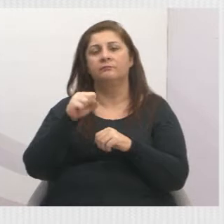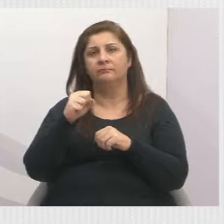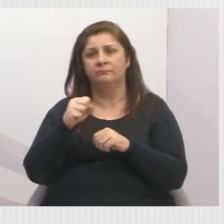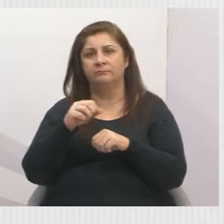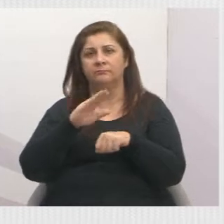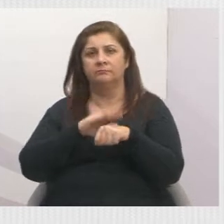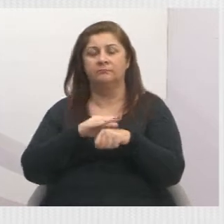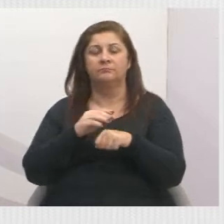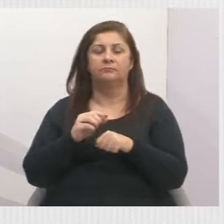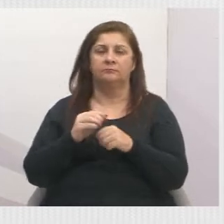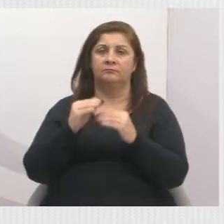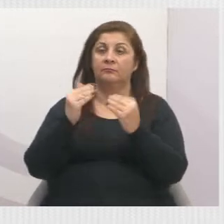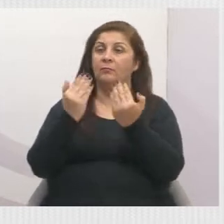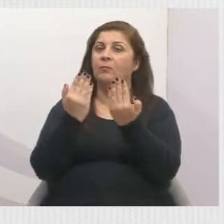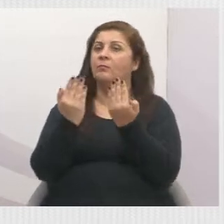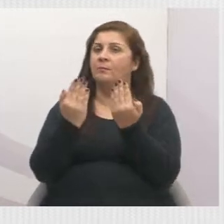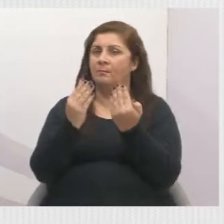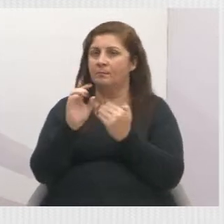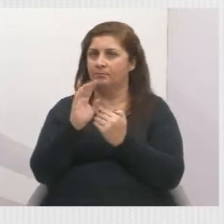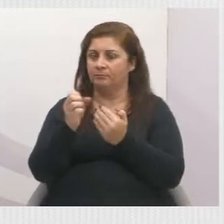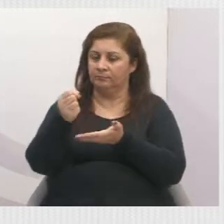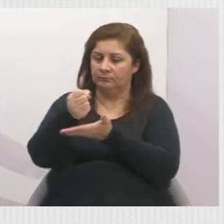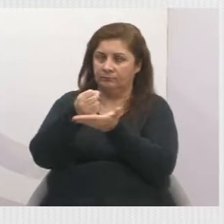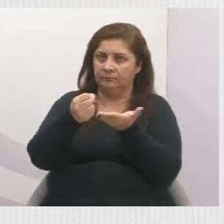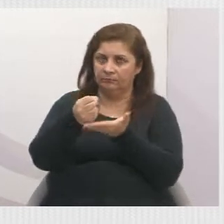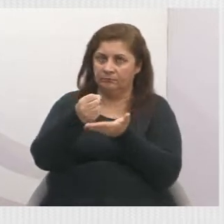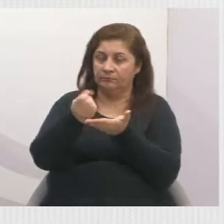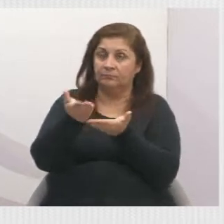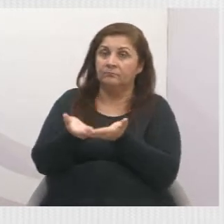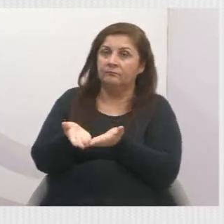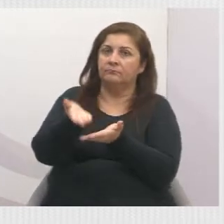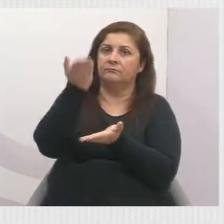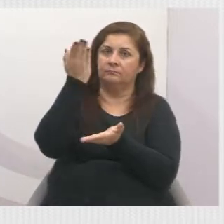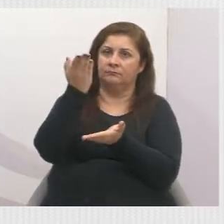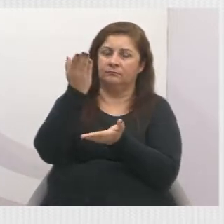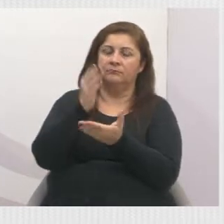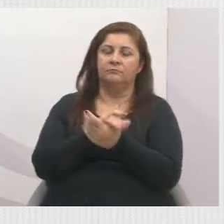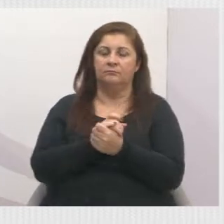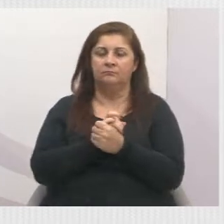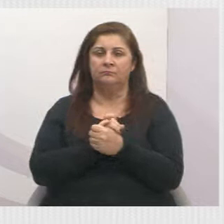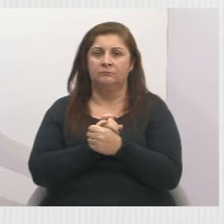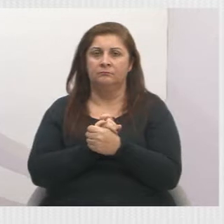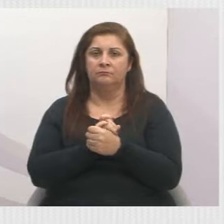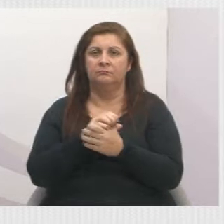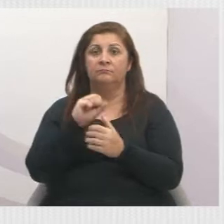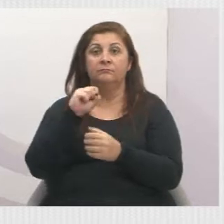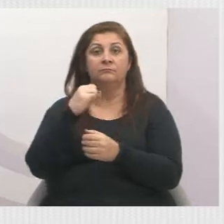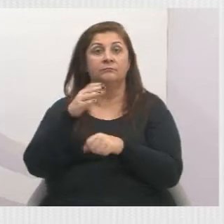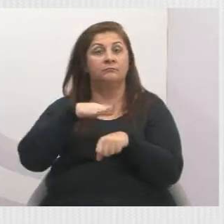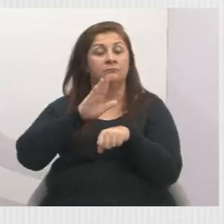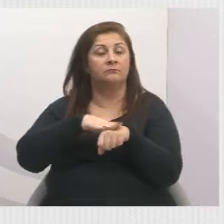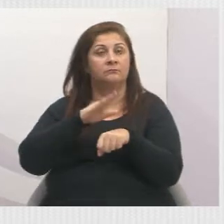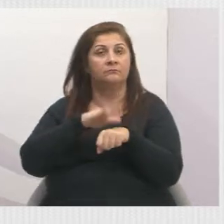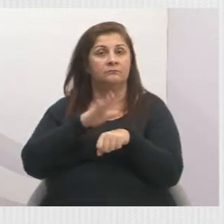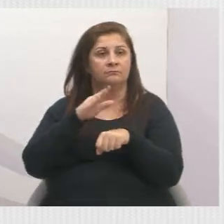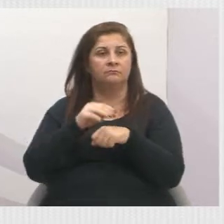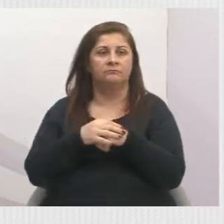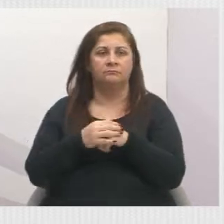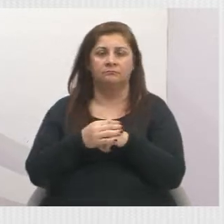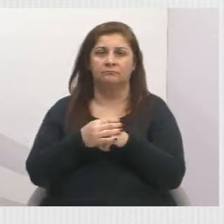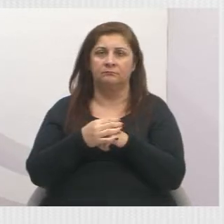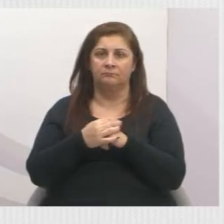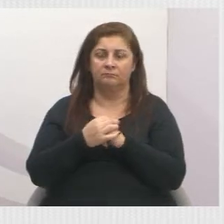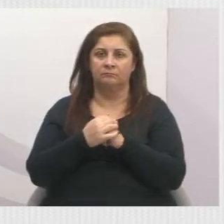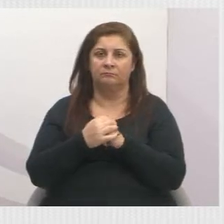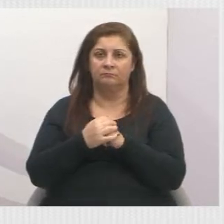mínimos. Significa a base dos 14% será a diferença. 3 salários mínimos, 3.600, quem ganha